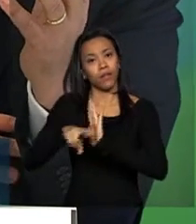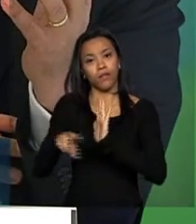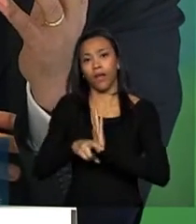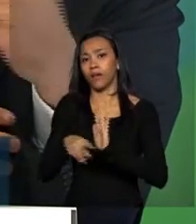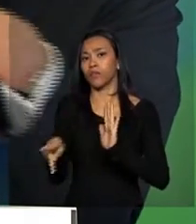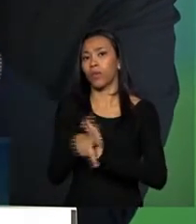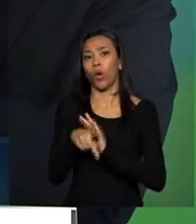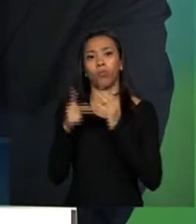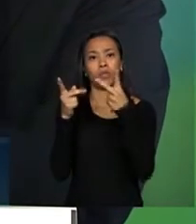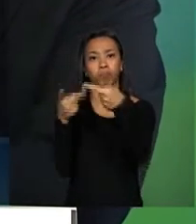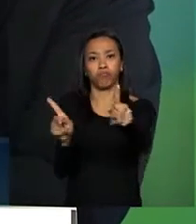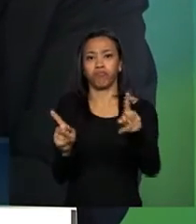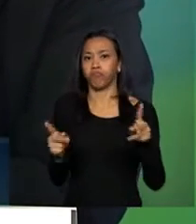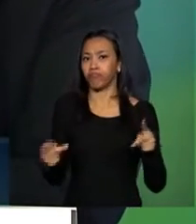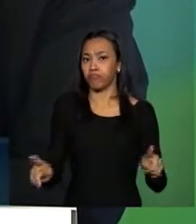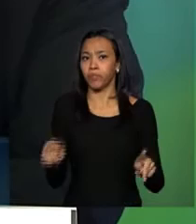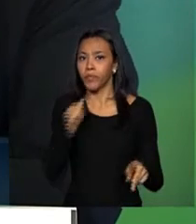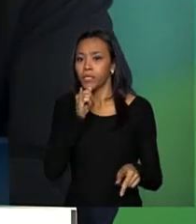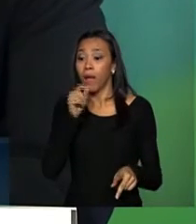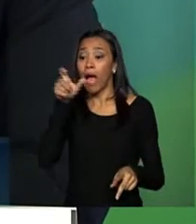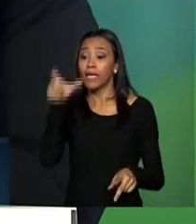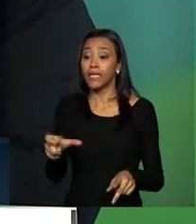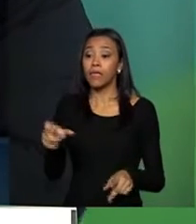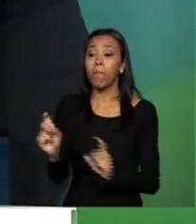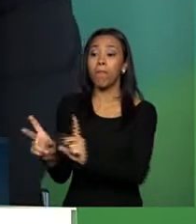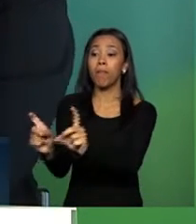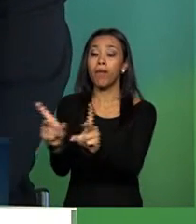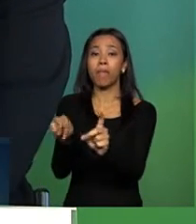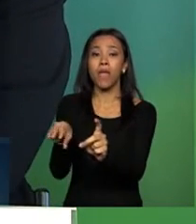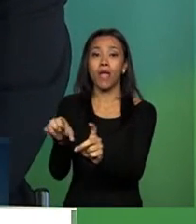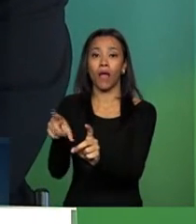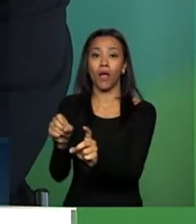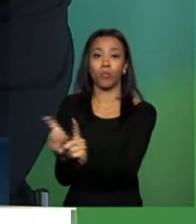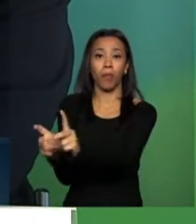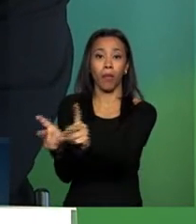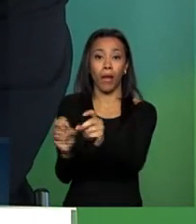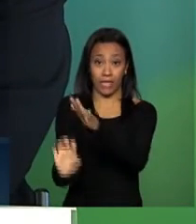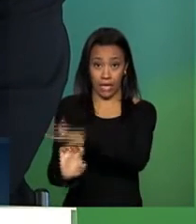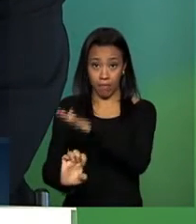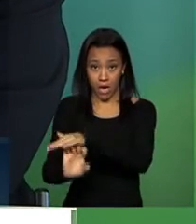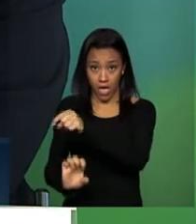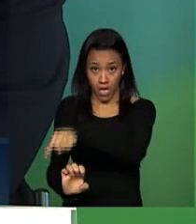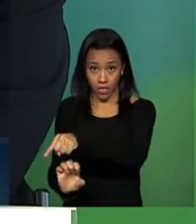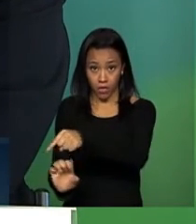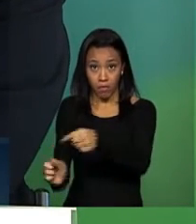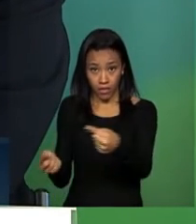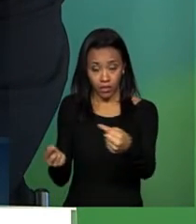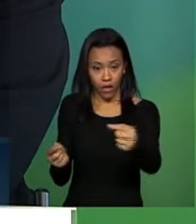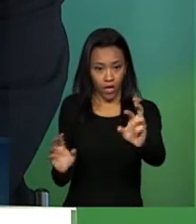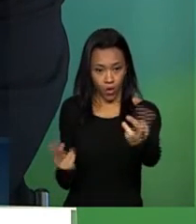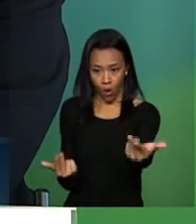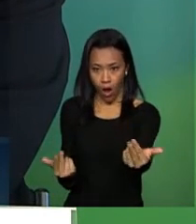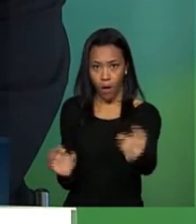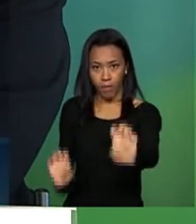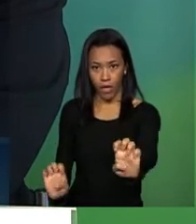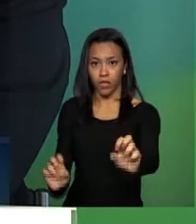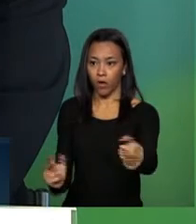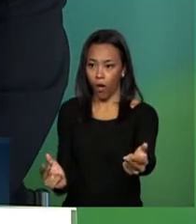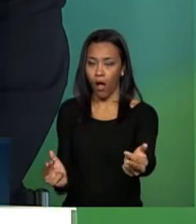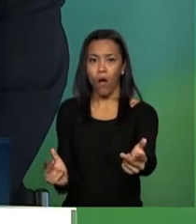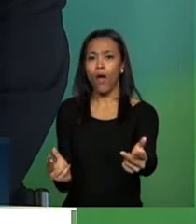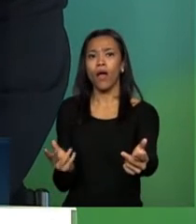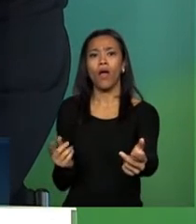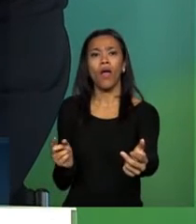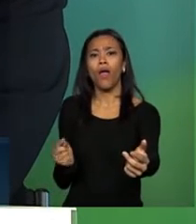os mercados regionais. Nós achamos que pelo que o Brasil representa em termos assim da presença